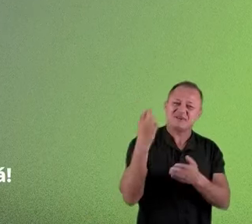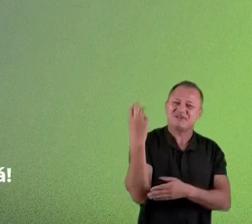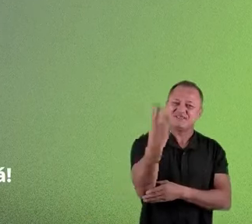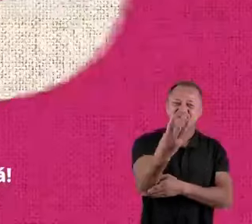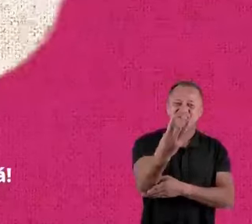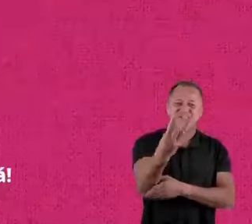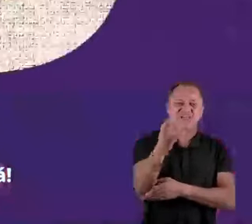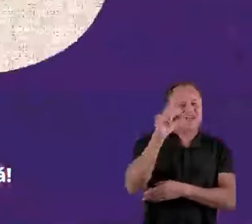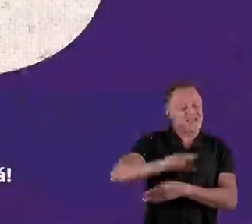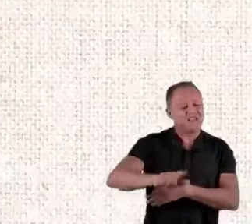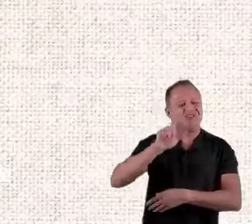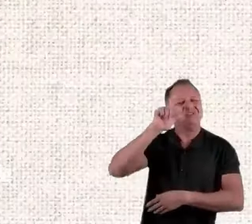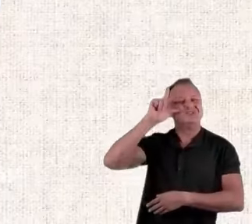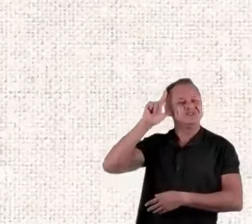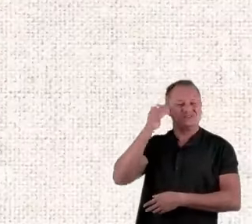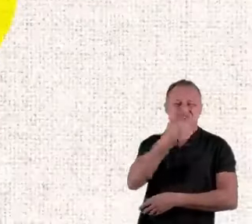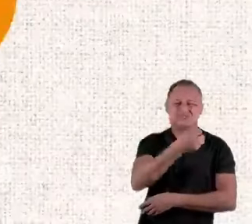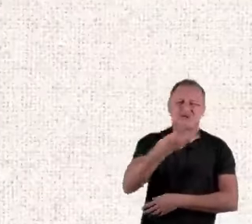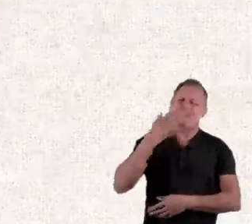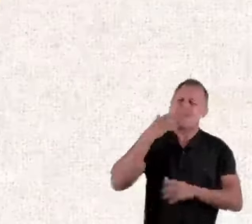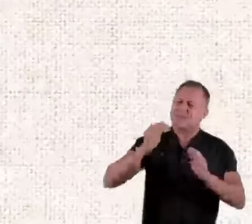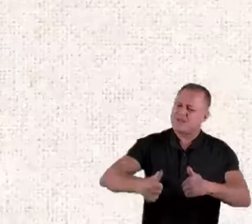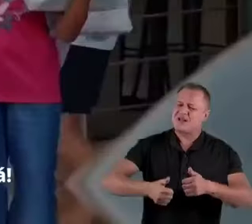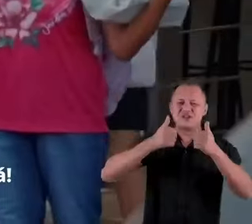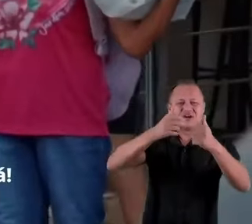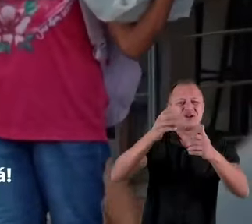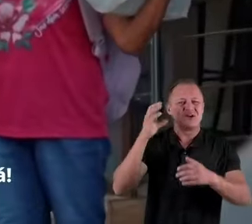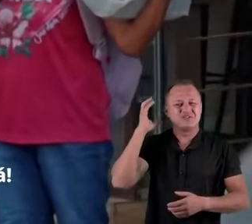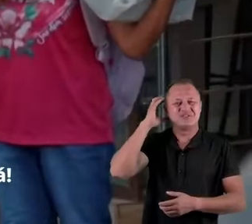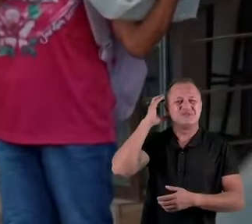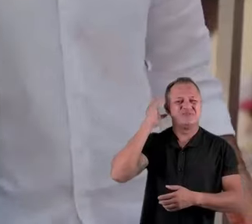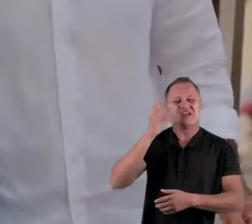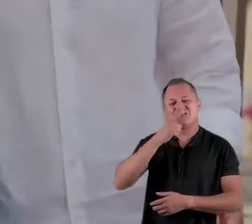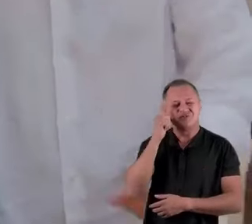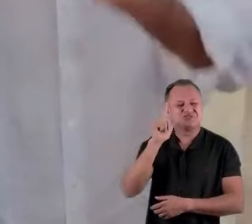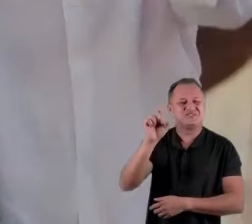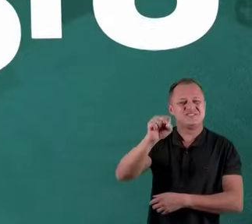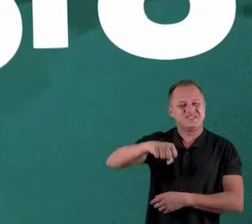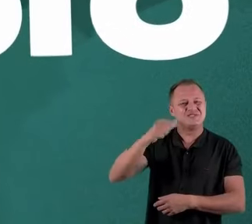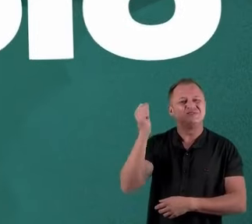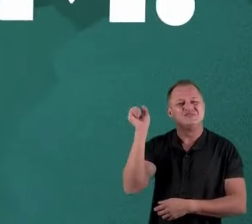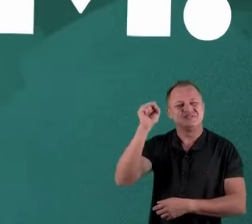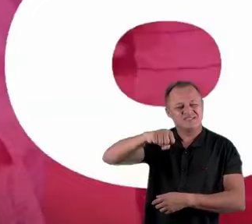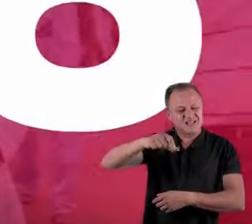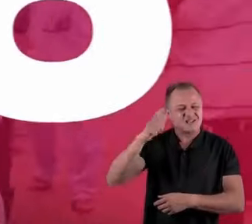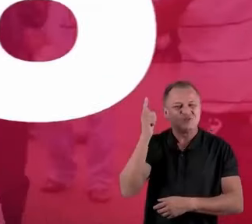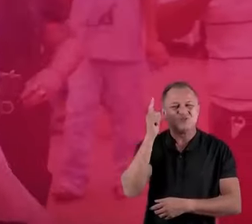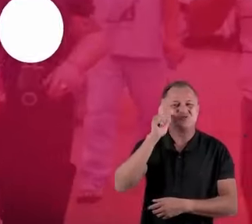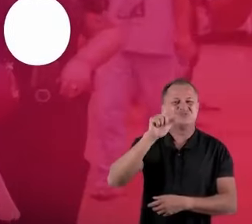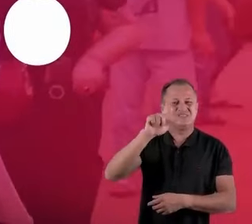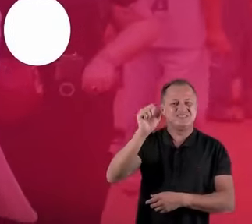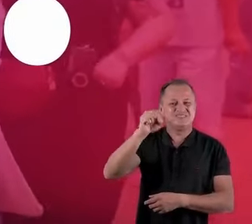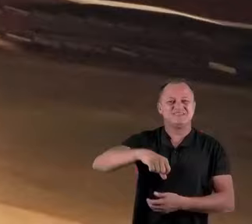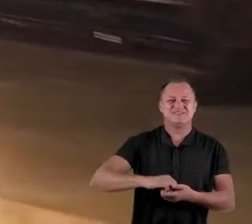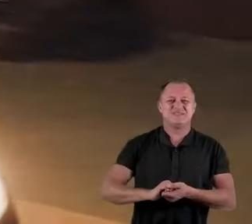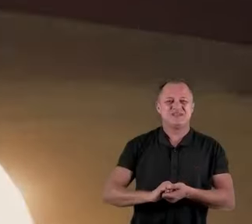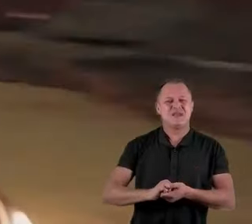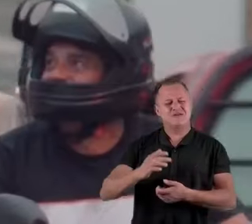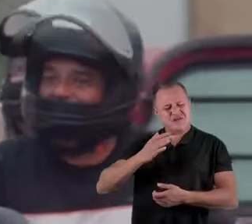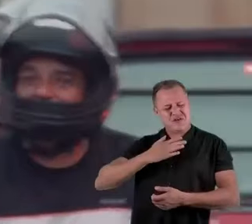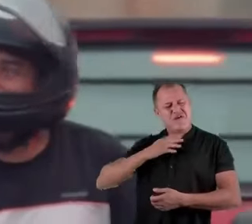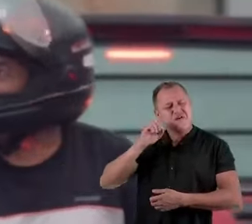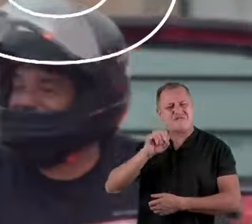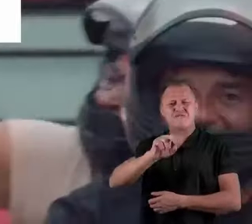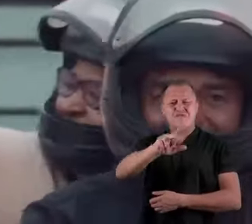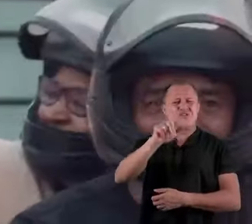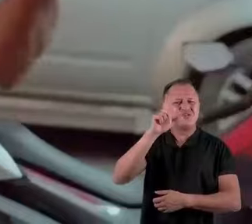aperte o 3, é Lúdio 13, o melhor pra Cuiabá. É Lúdio sim, é Lúdio sim, é Lúdio sim,